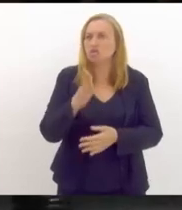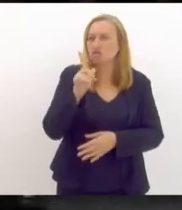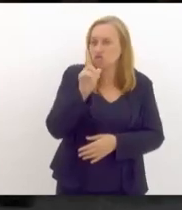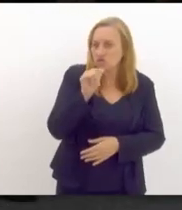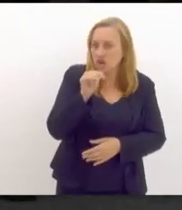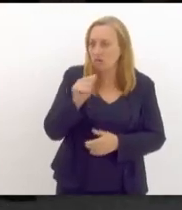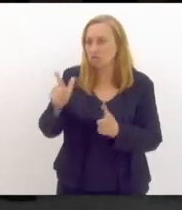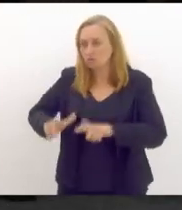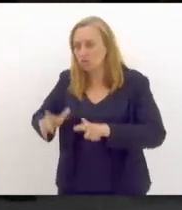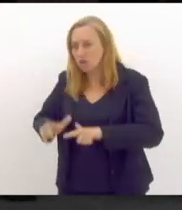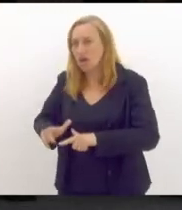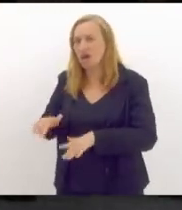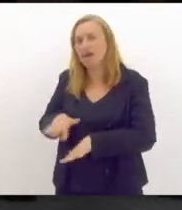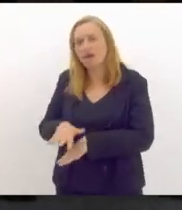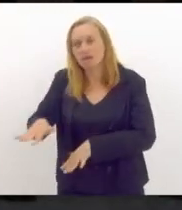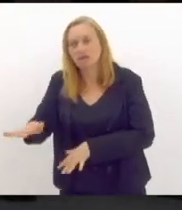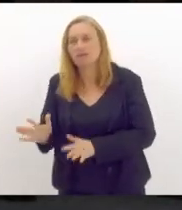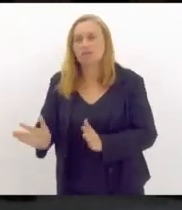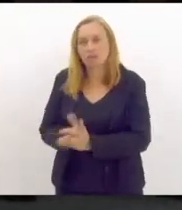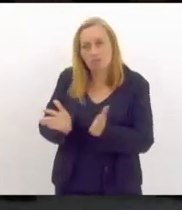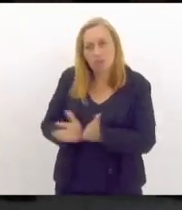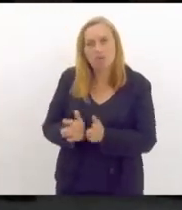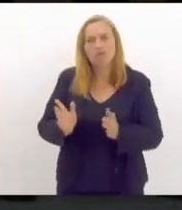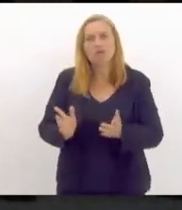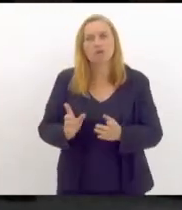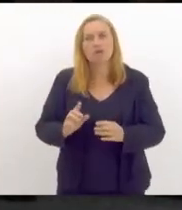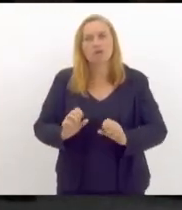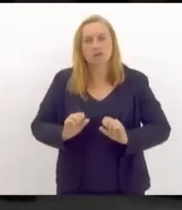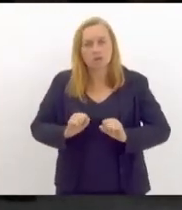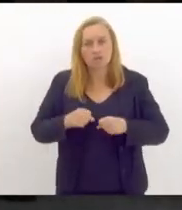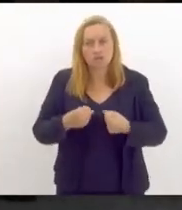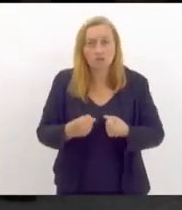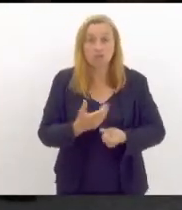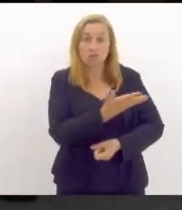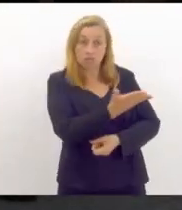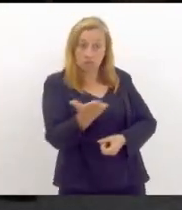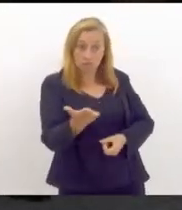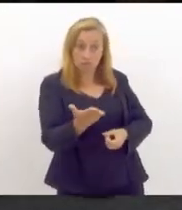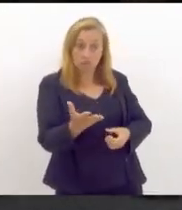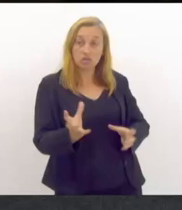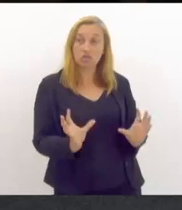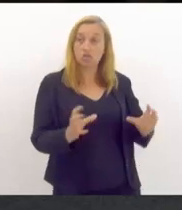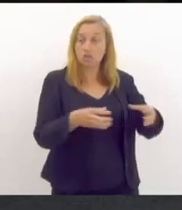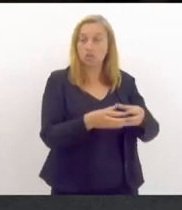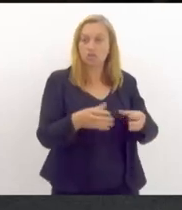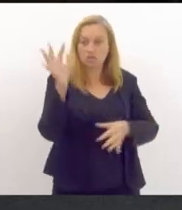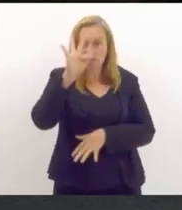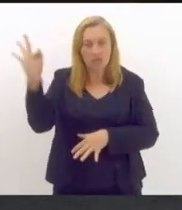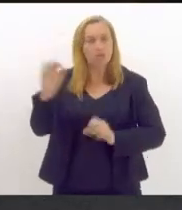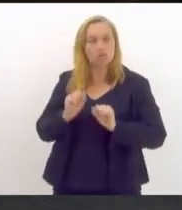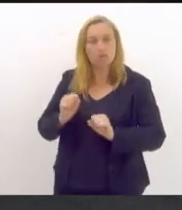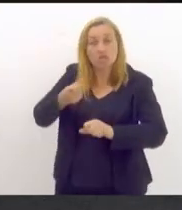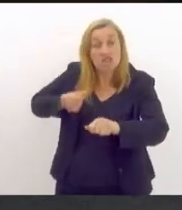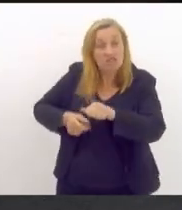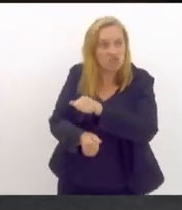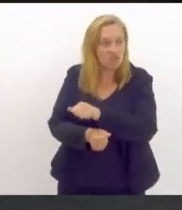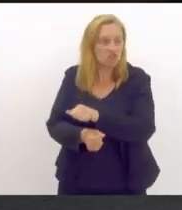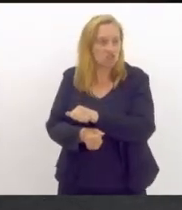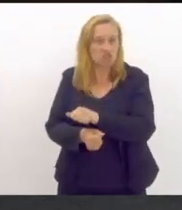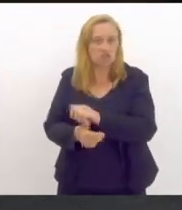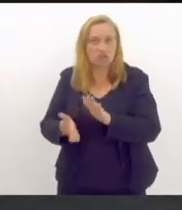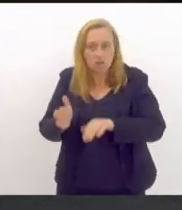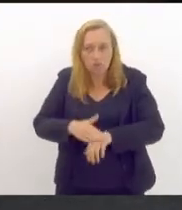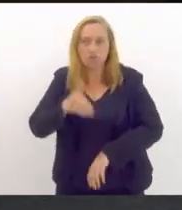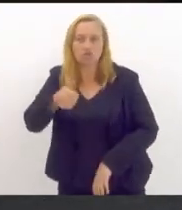básicas de saúde de educação mas enveredar os esforços inclusive de vossas bancadas federais para que a gente possa investir é com